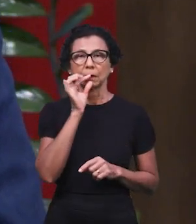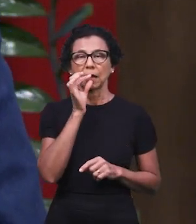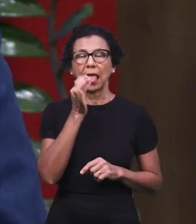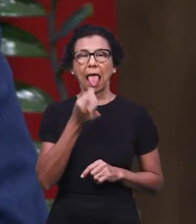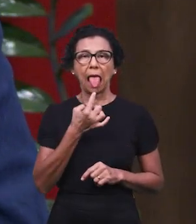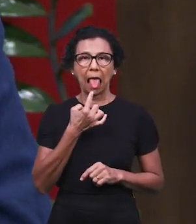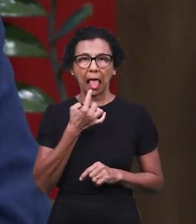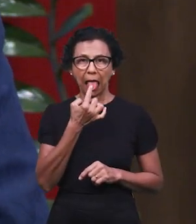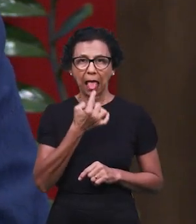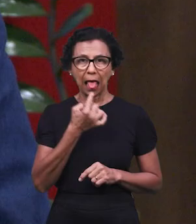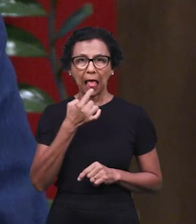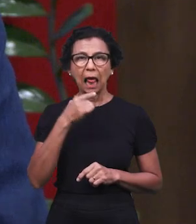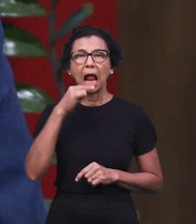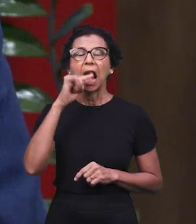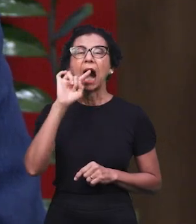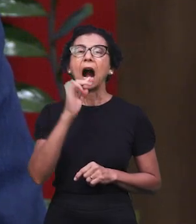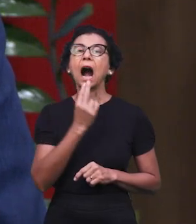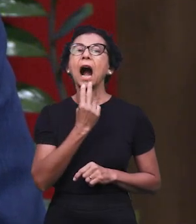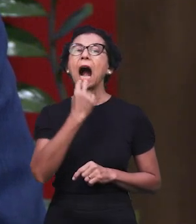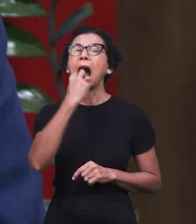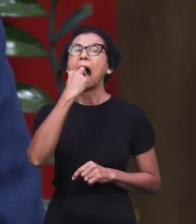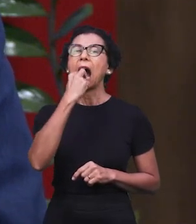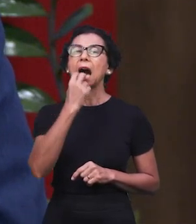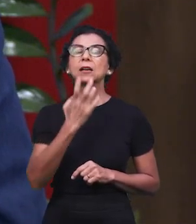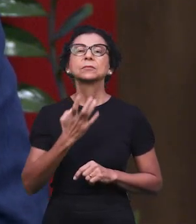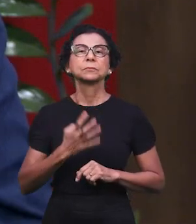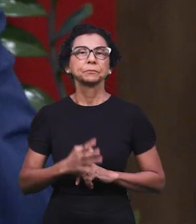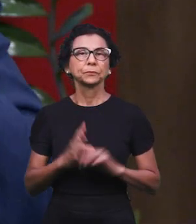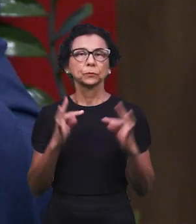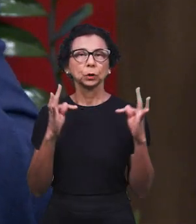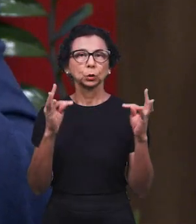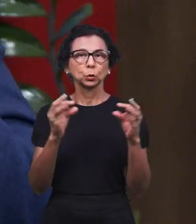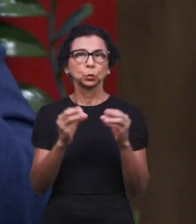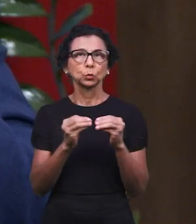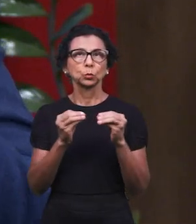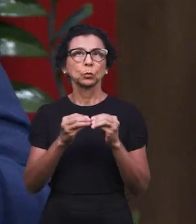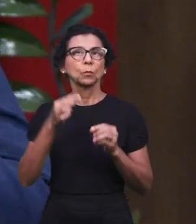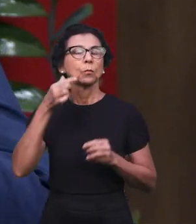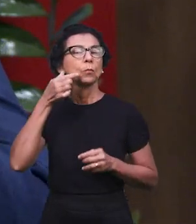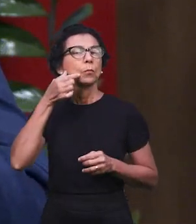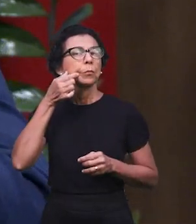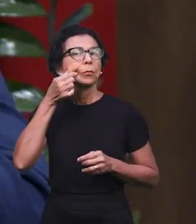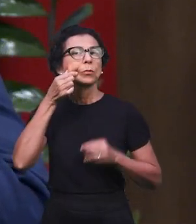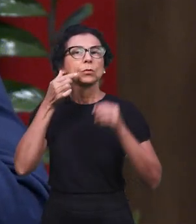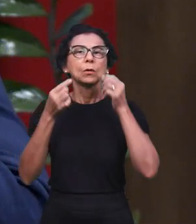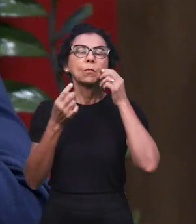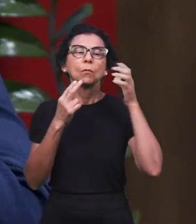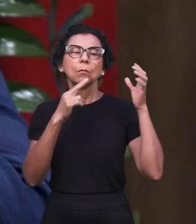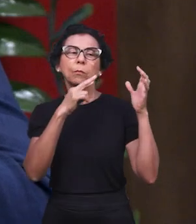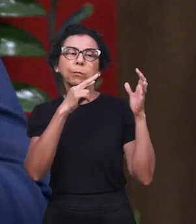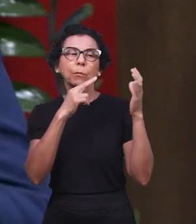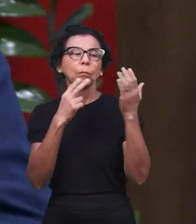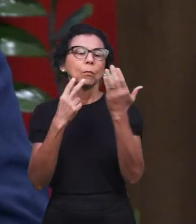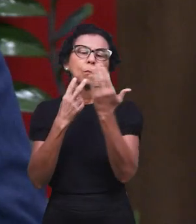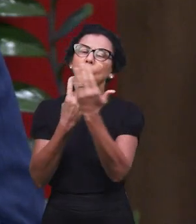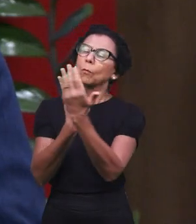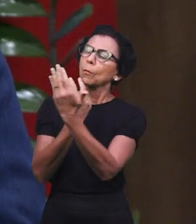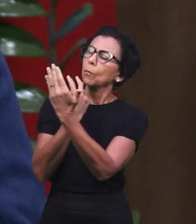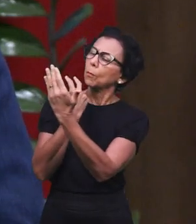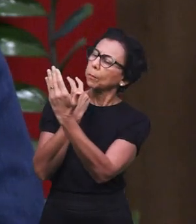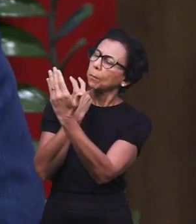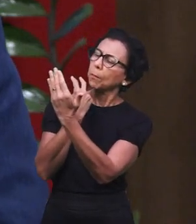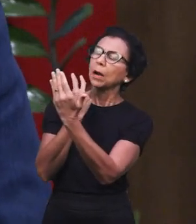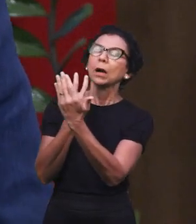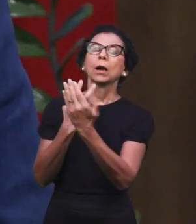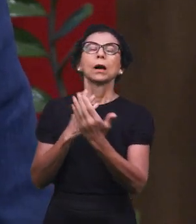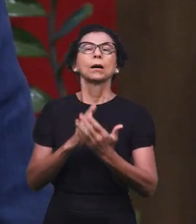a língua, ver por todas essas partes. Também você pega a sua bochecha, olha uma parte, olha a outra. Você precisa